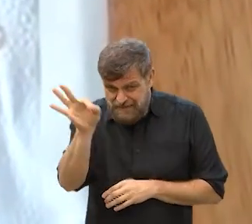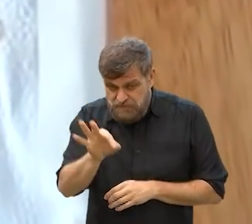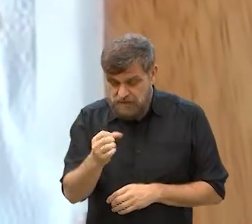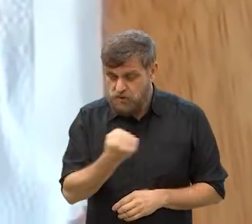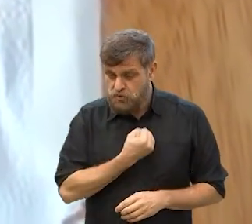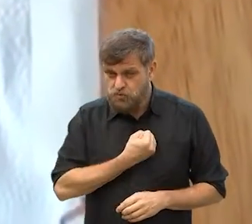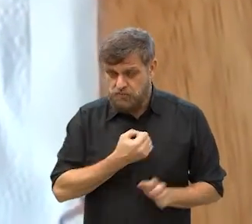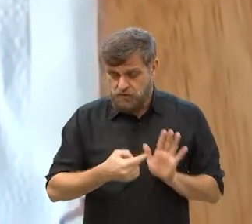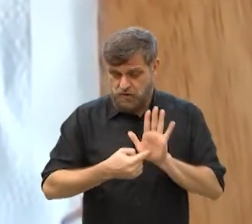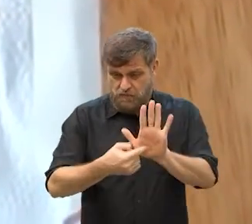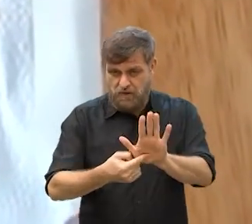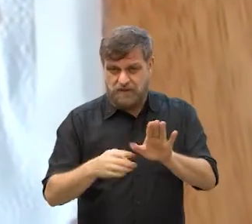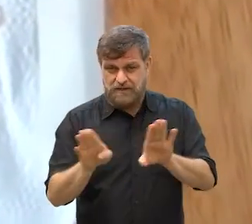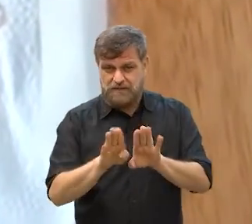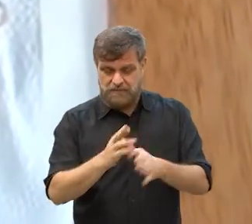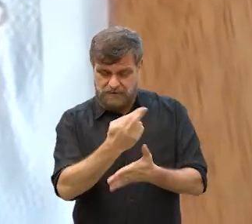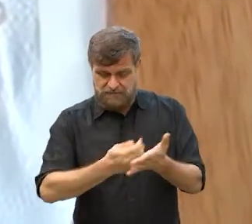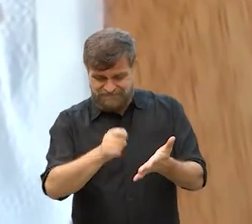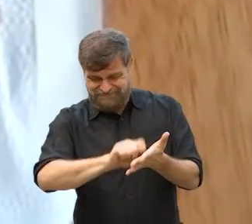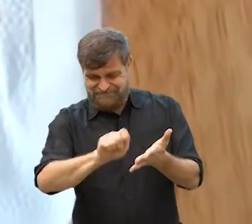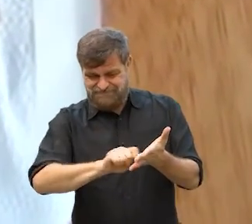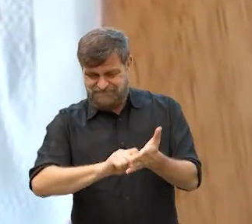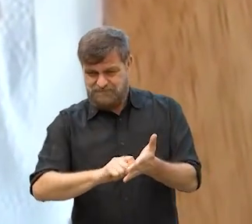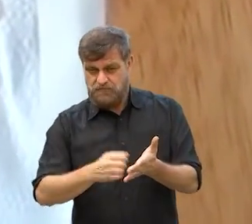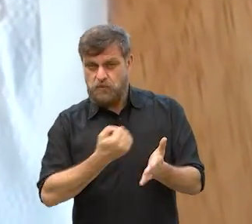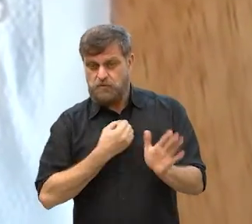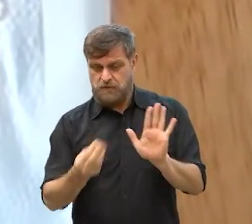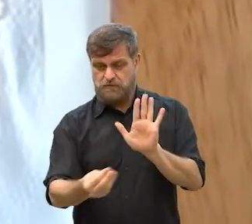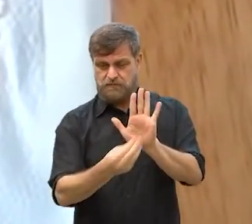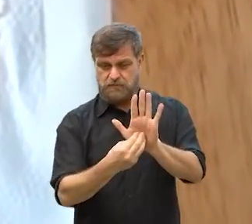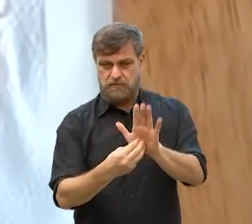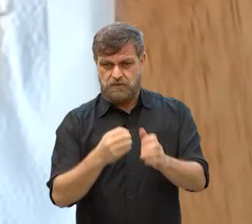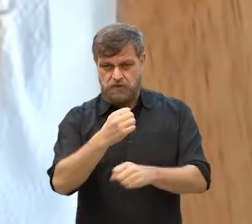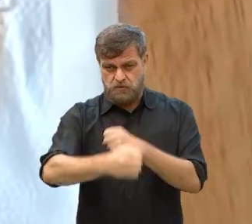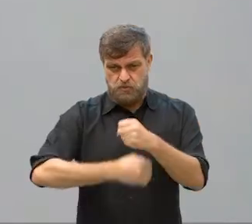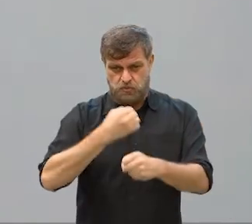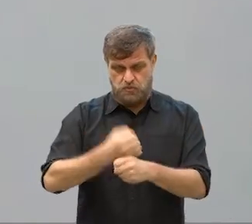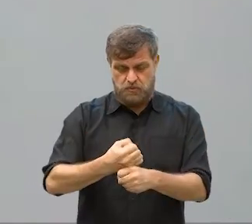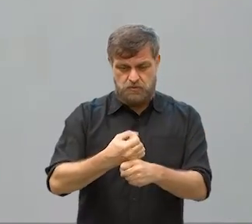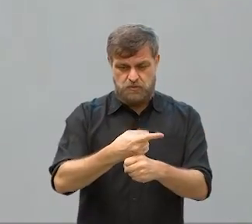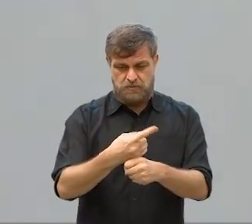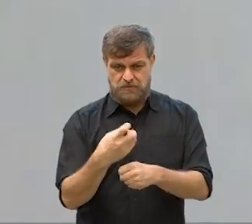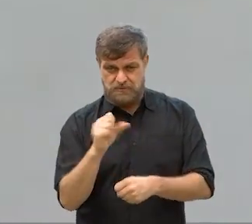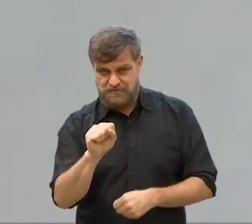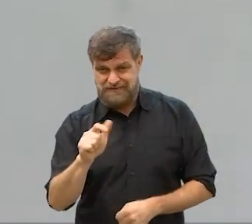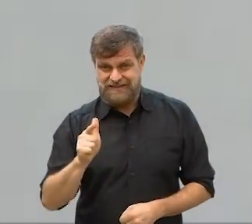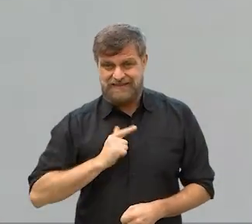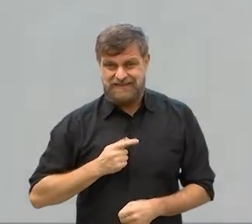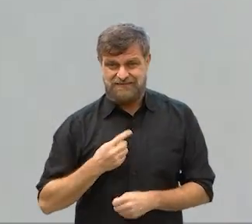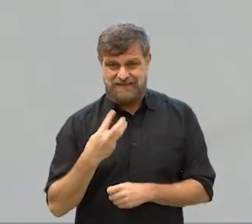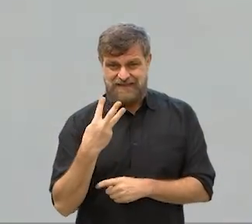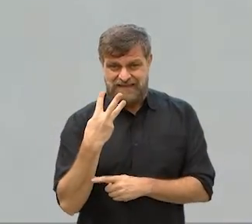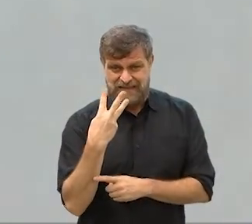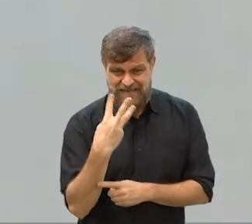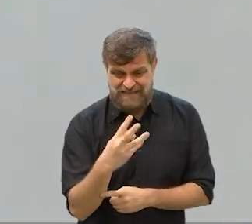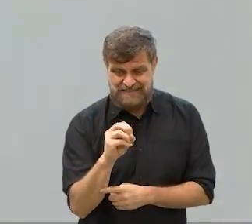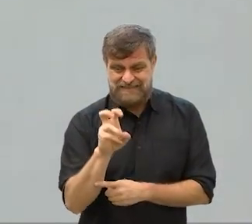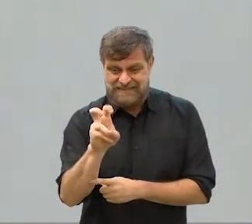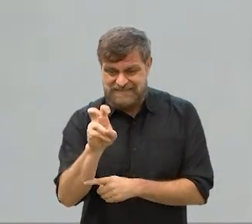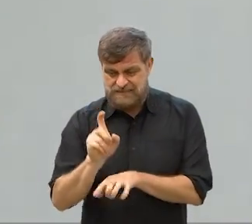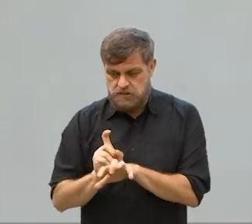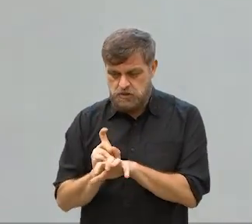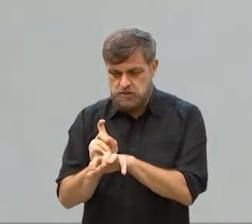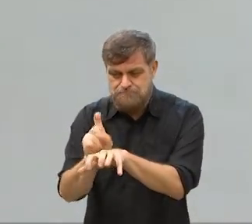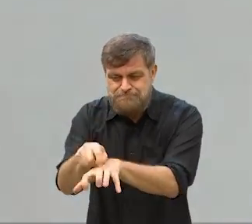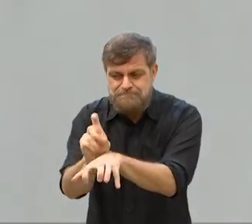que está na própria indicação do senhor. Em 2018, foram 305 ataques de